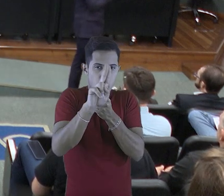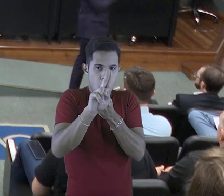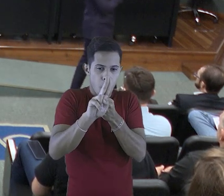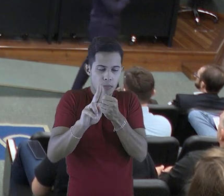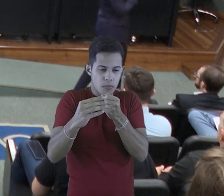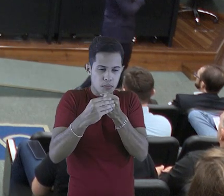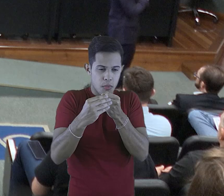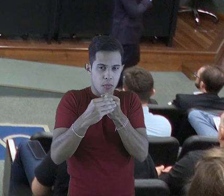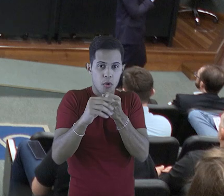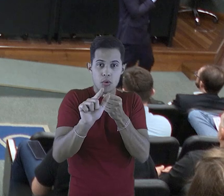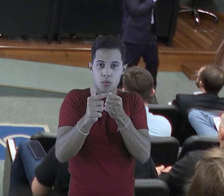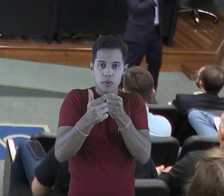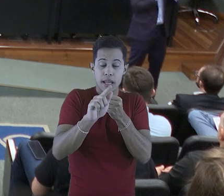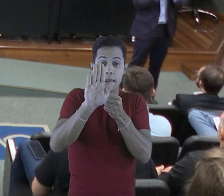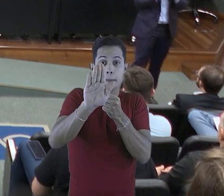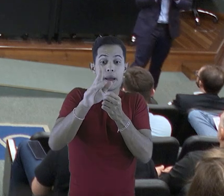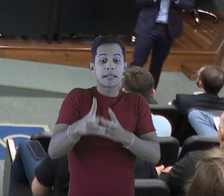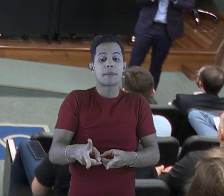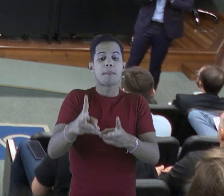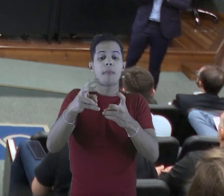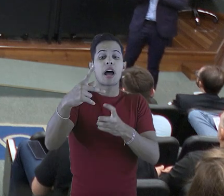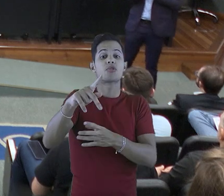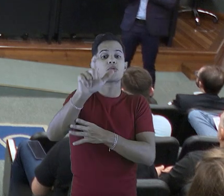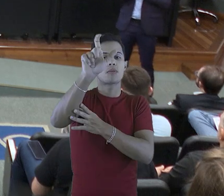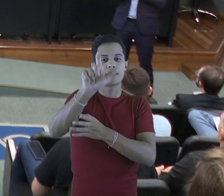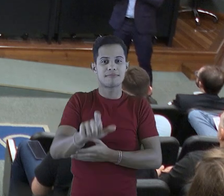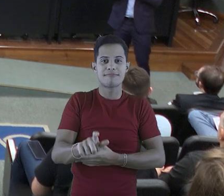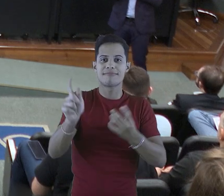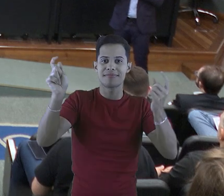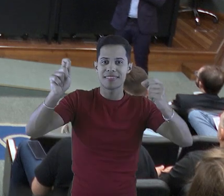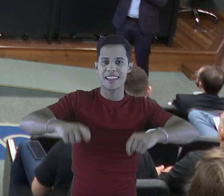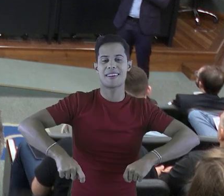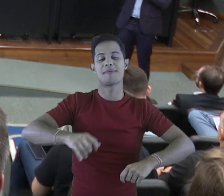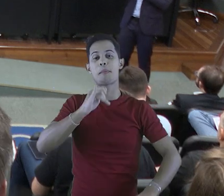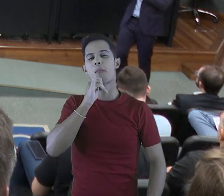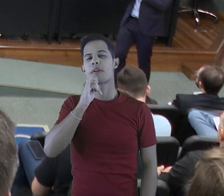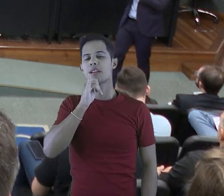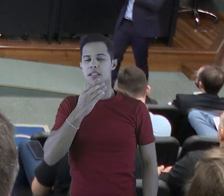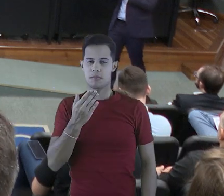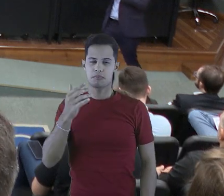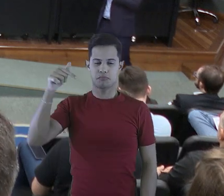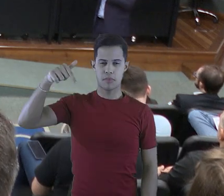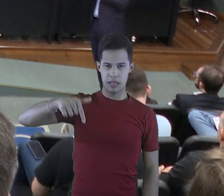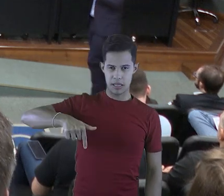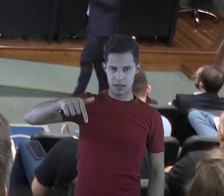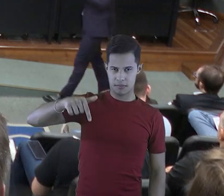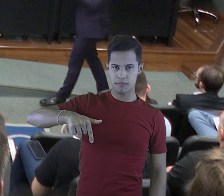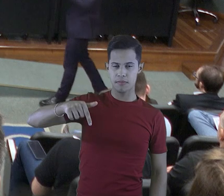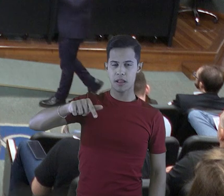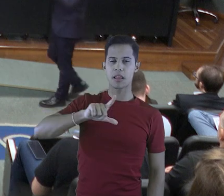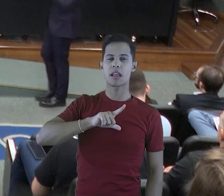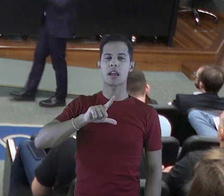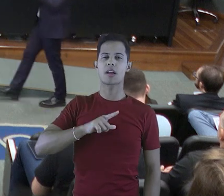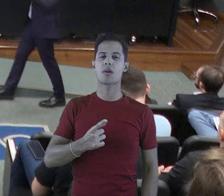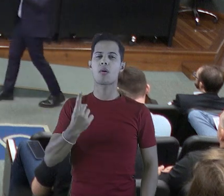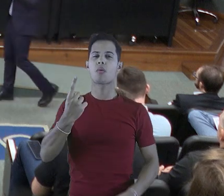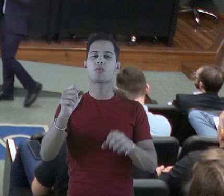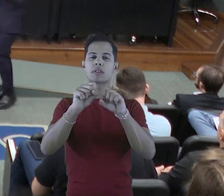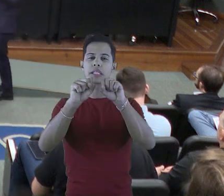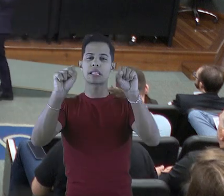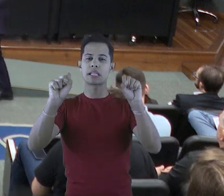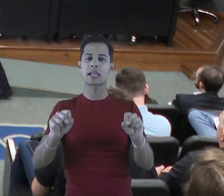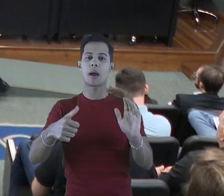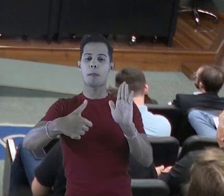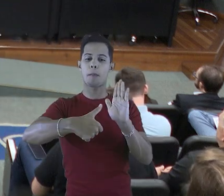permitem identificar a tua pessoa. Por exemplo, vocês têm aqui um sistema de